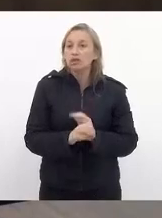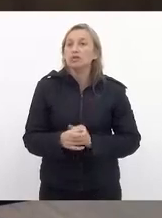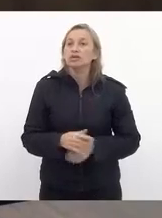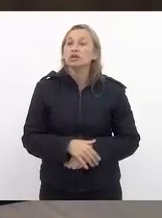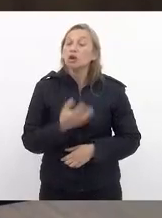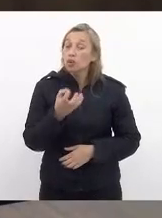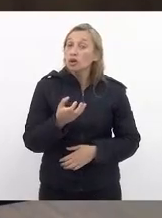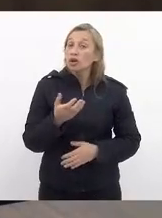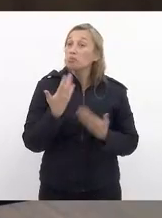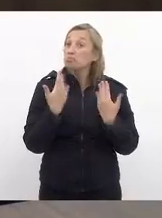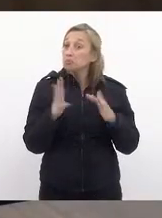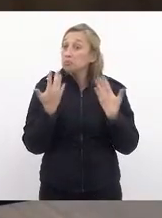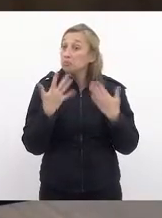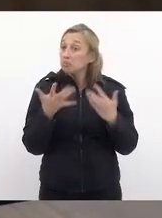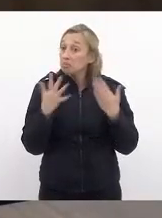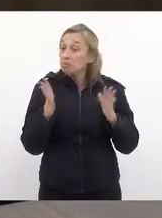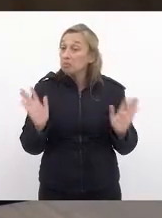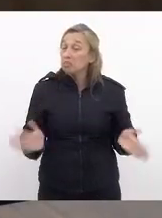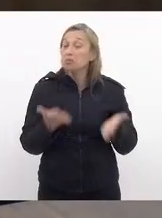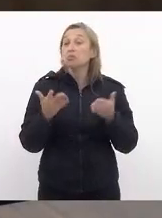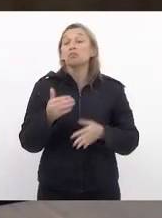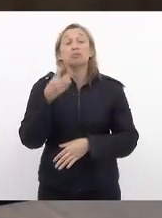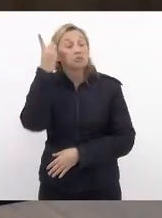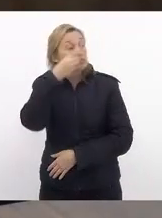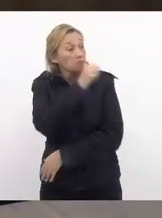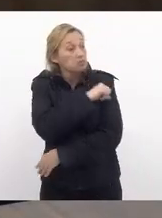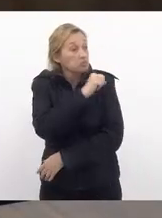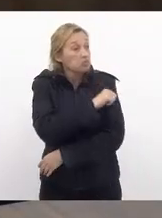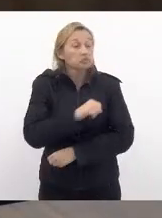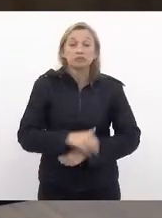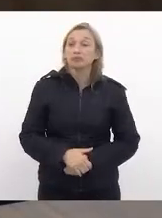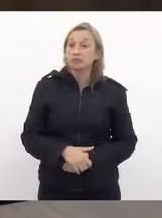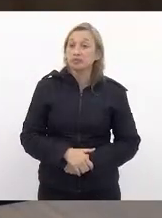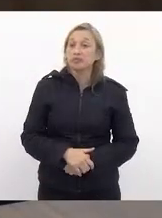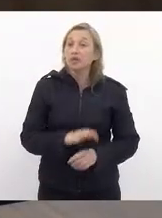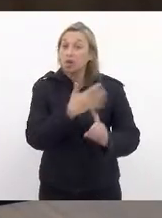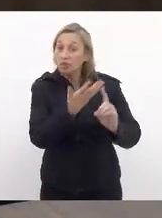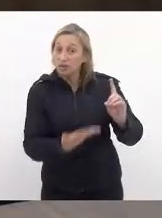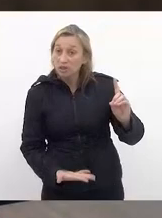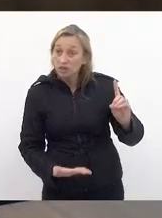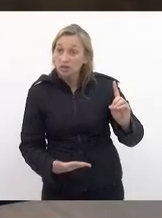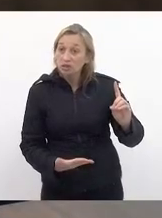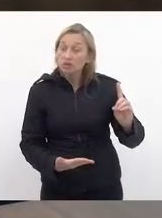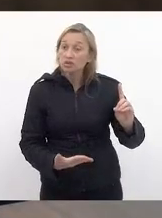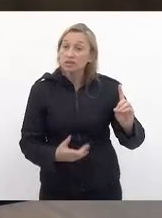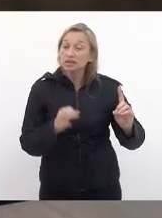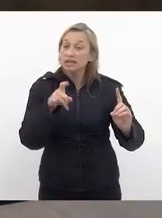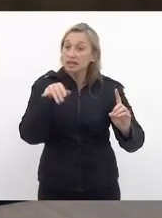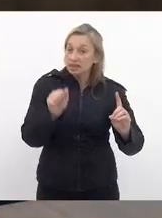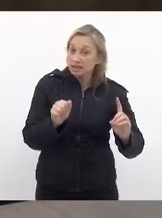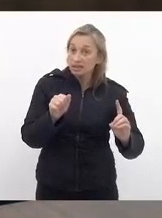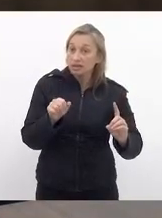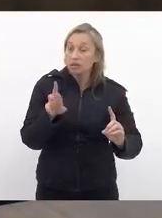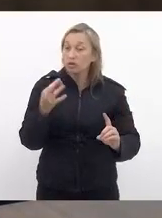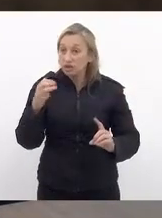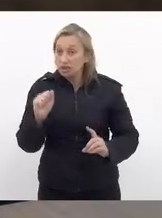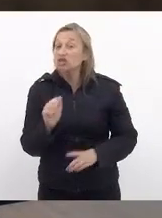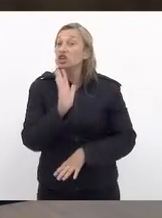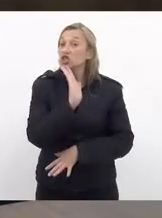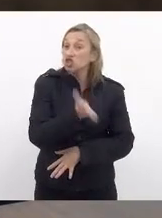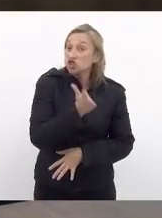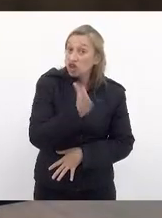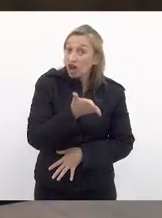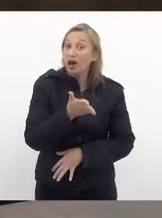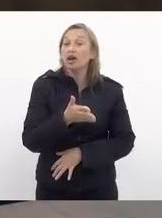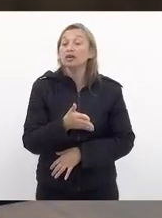eu quero saudar a iniciativa da deputada enfermeira Rejane a homenagear a Celestina Rodrigues já